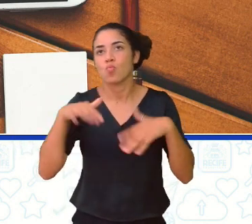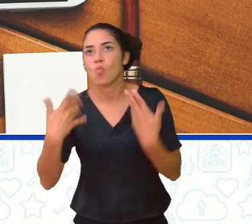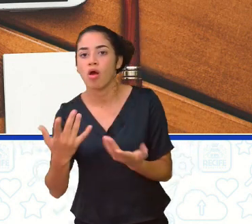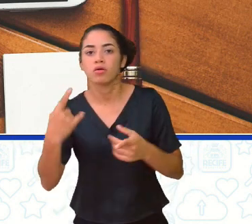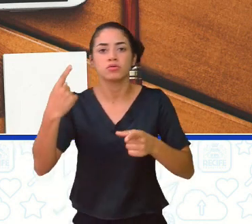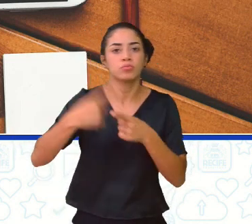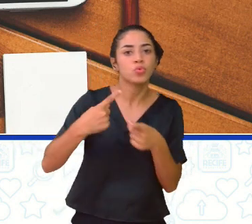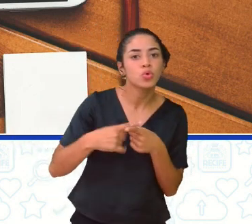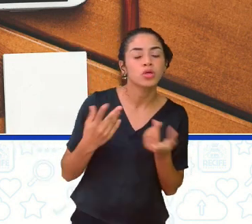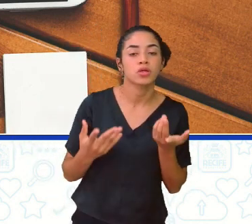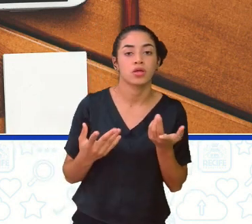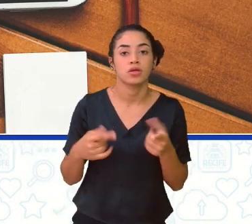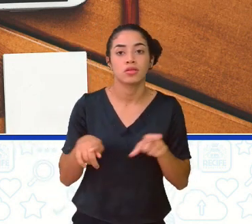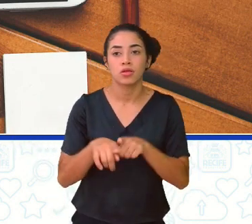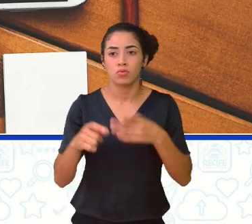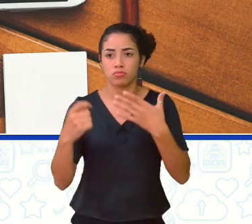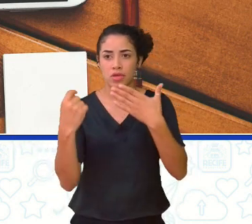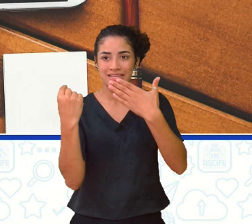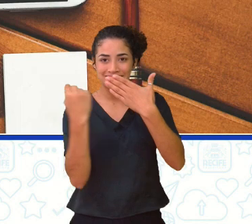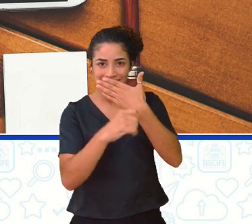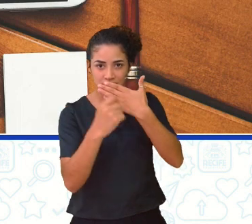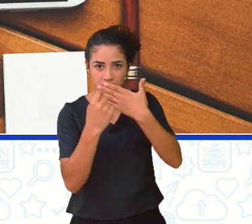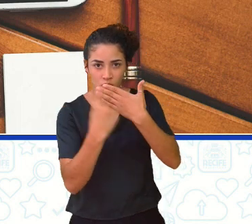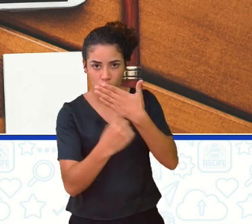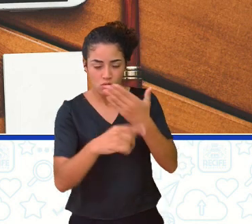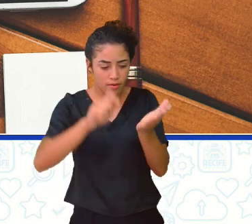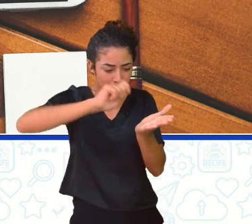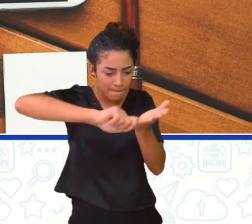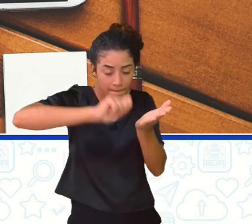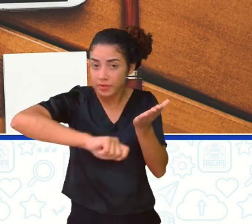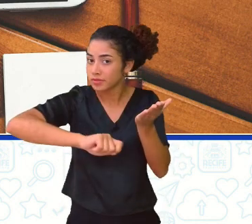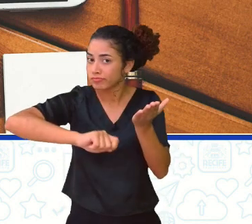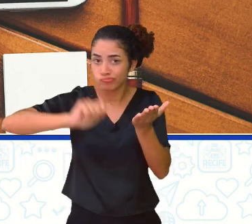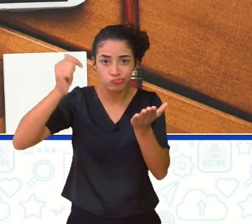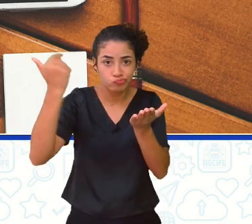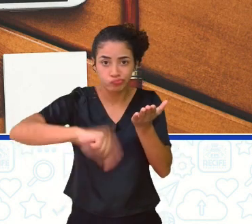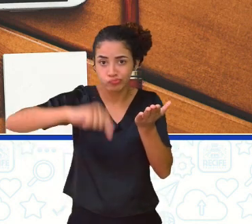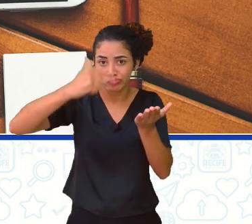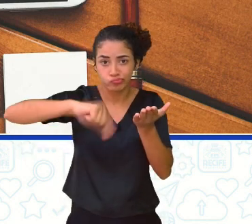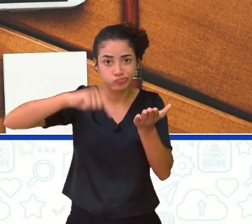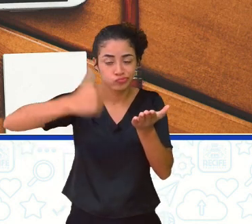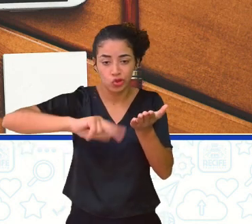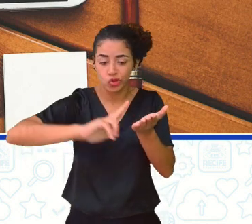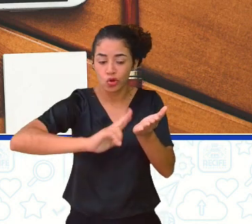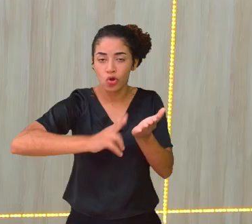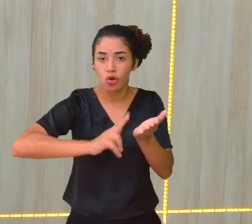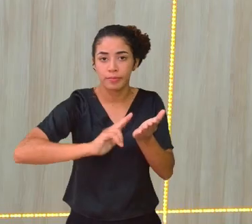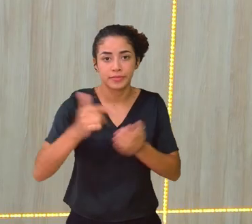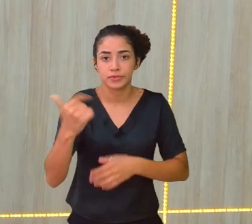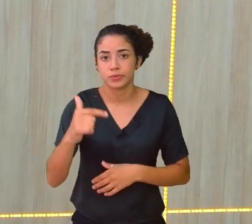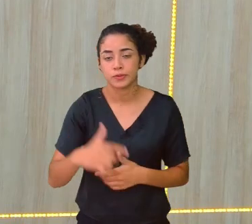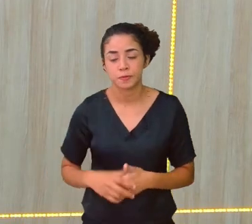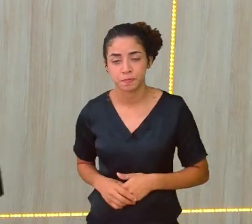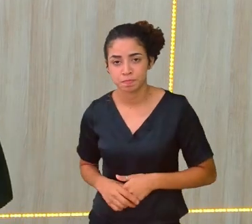e não são assinados pelo autor, né, não tem esse indício de autoria, de